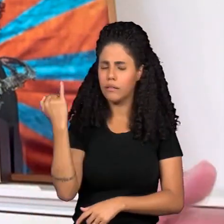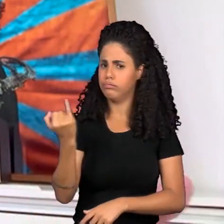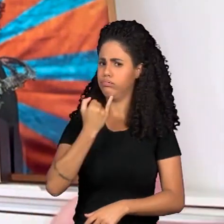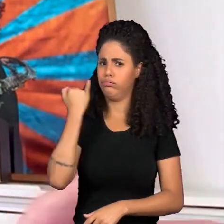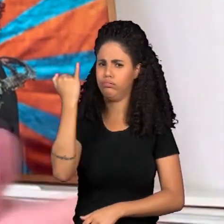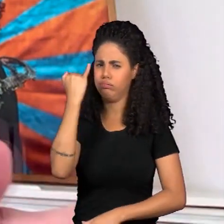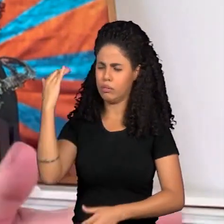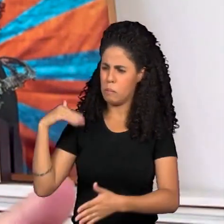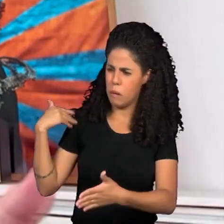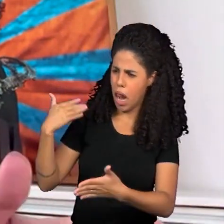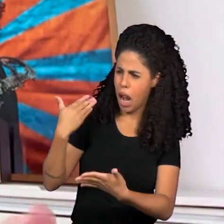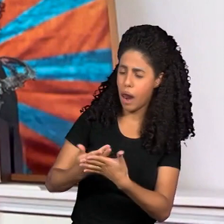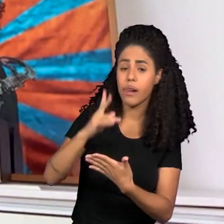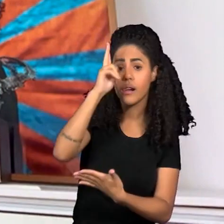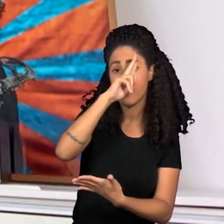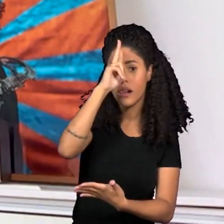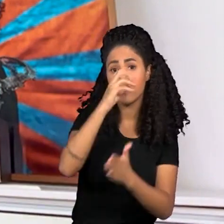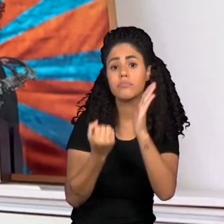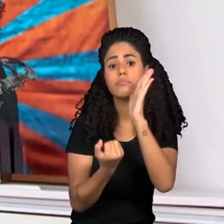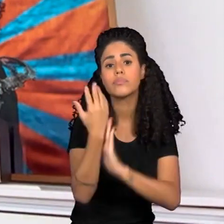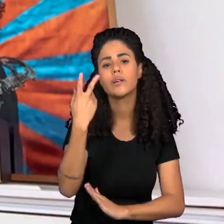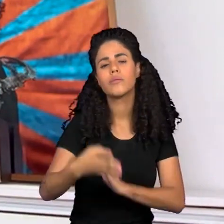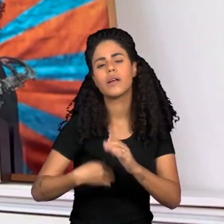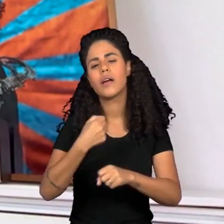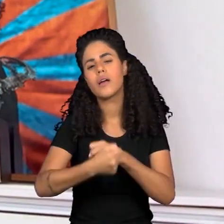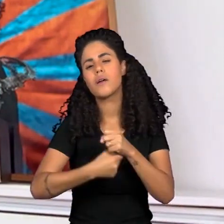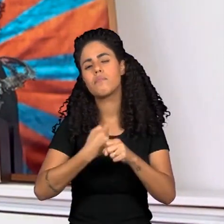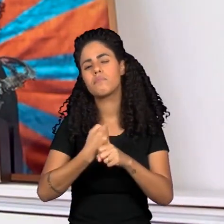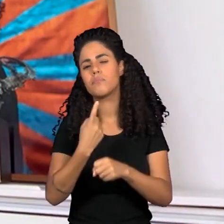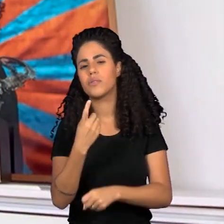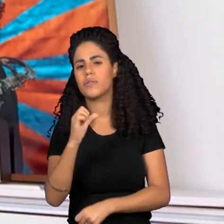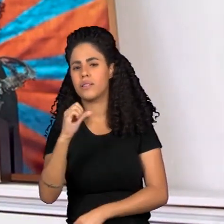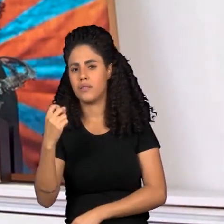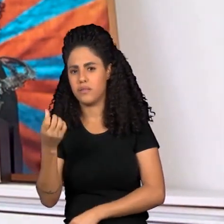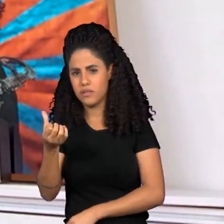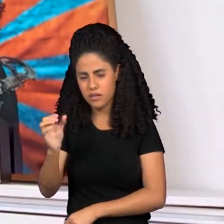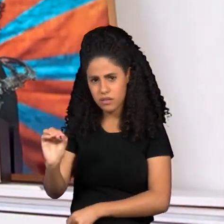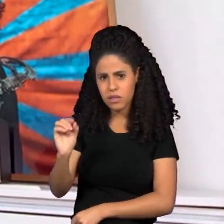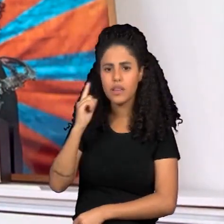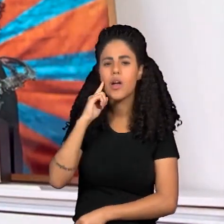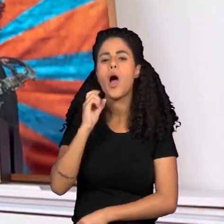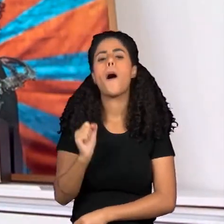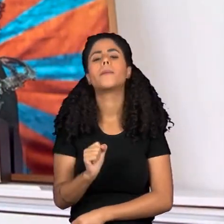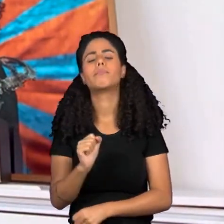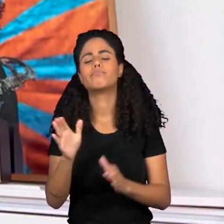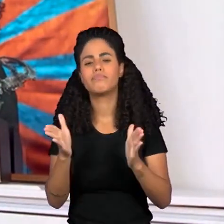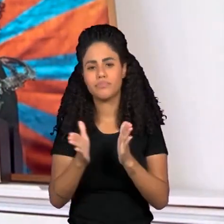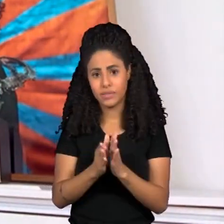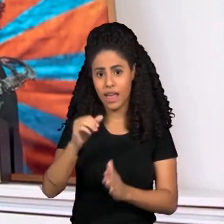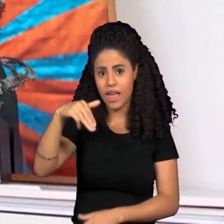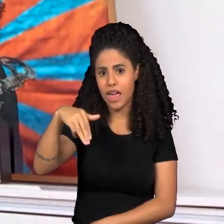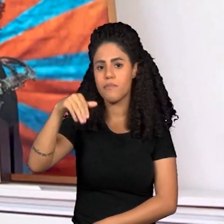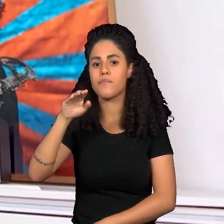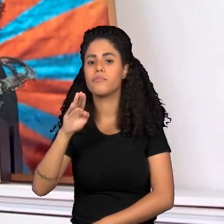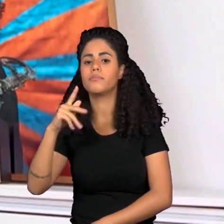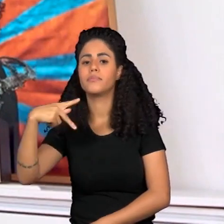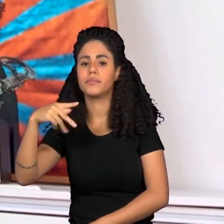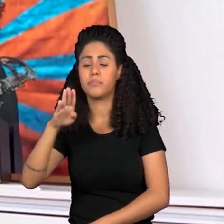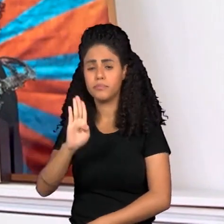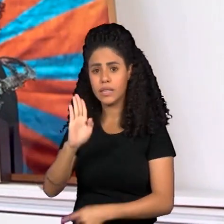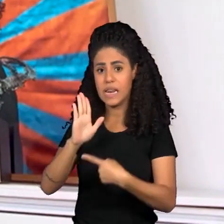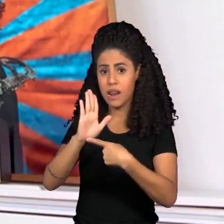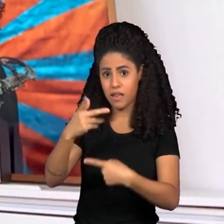e obviamente que a partir dos anos 50, dos anos 60, ainda muito mais na minha área, na música popular brasileira, né, quantos artistas negros não